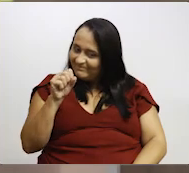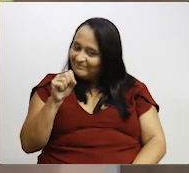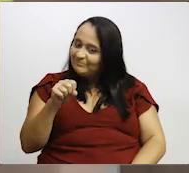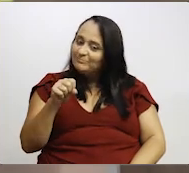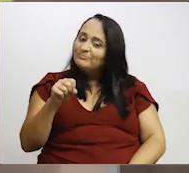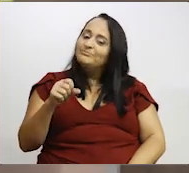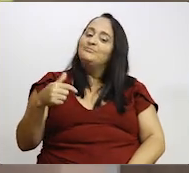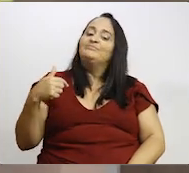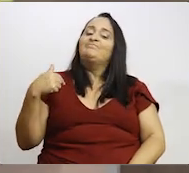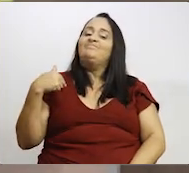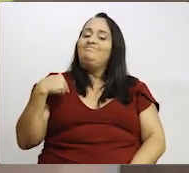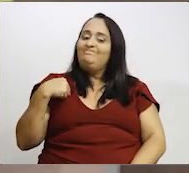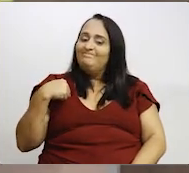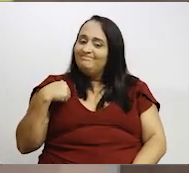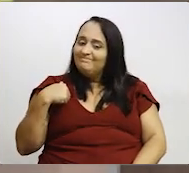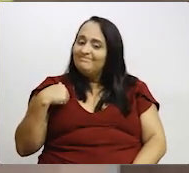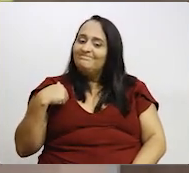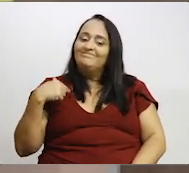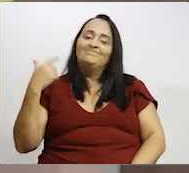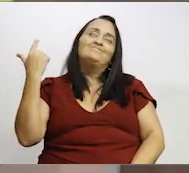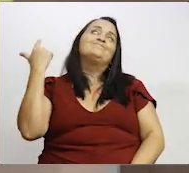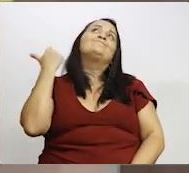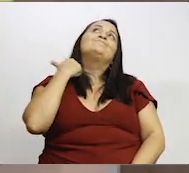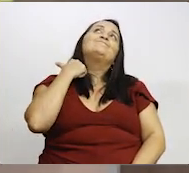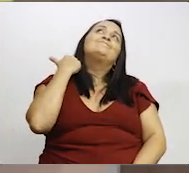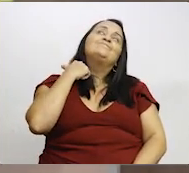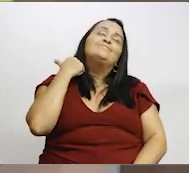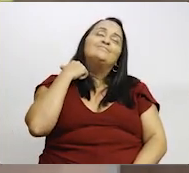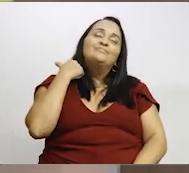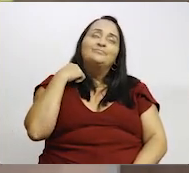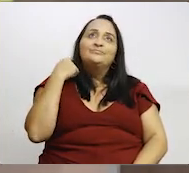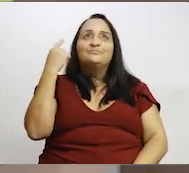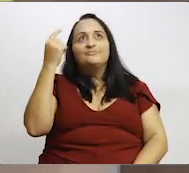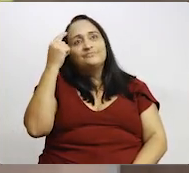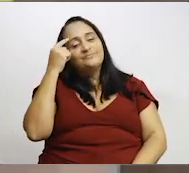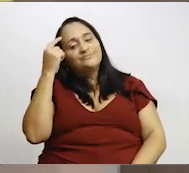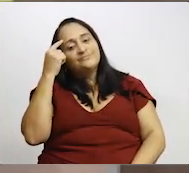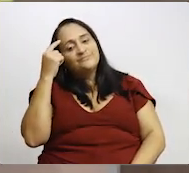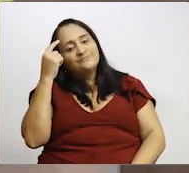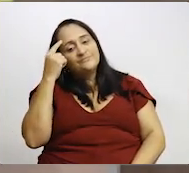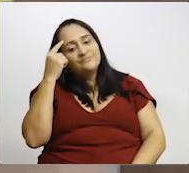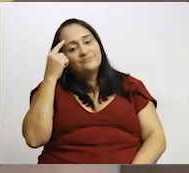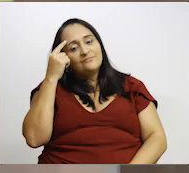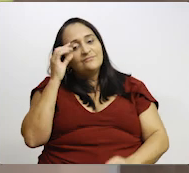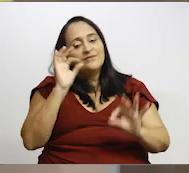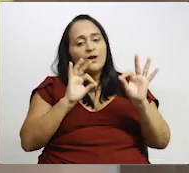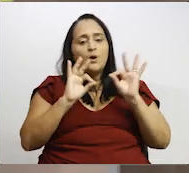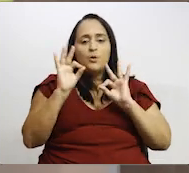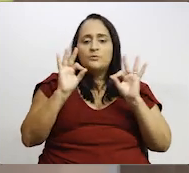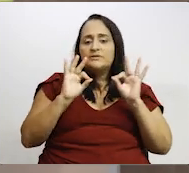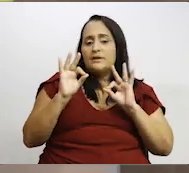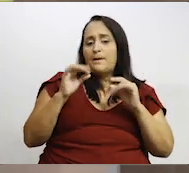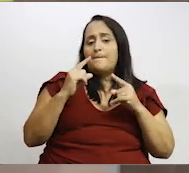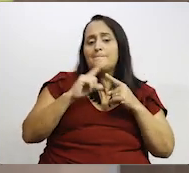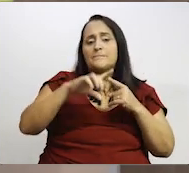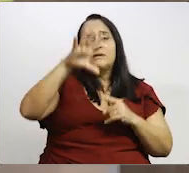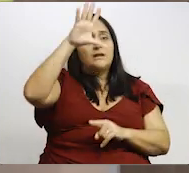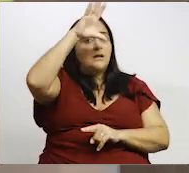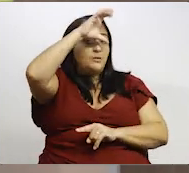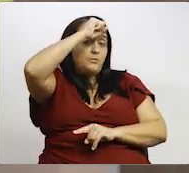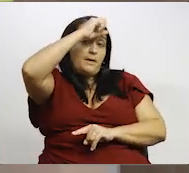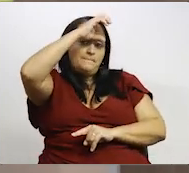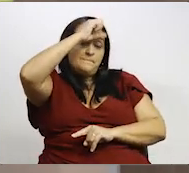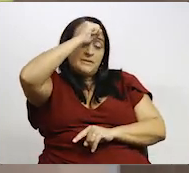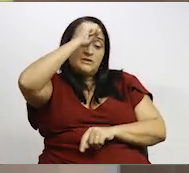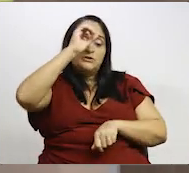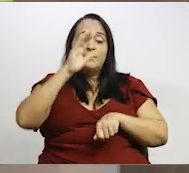mesmo. Olha, deu um trabalhão pensar frações para vocês. Mas eu fiquei animada porque